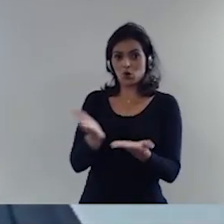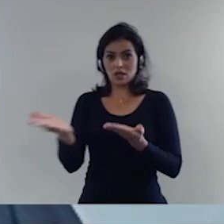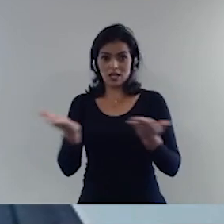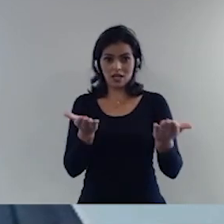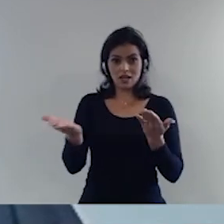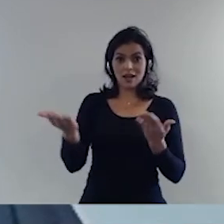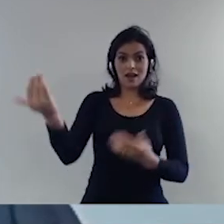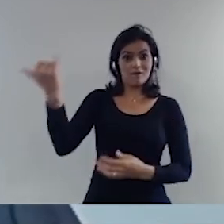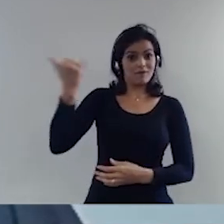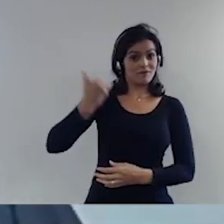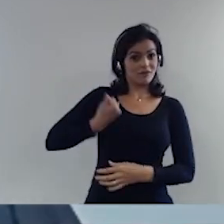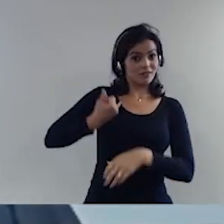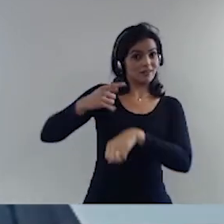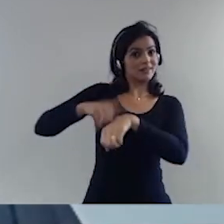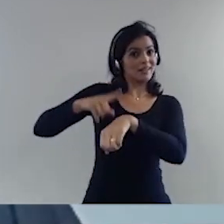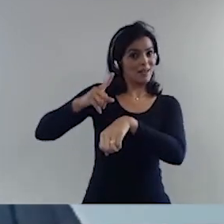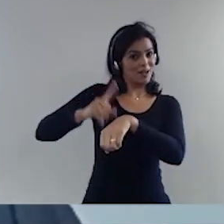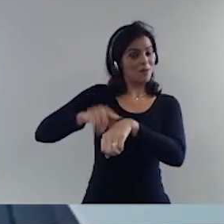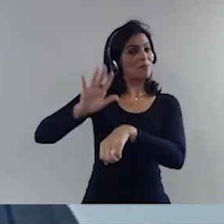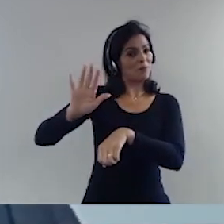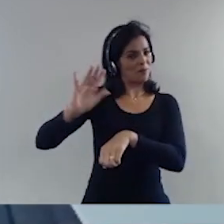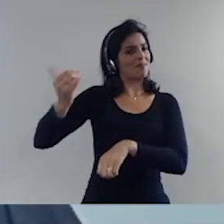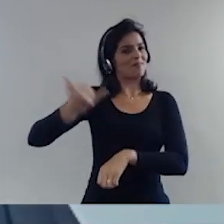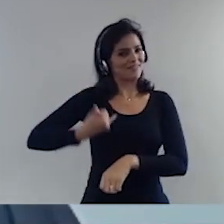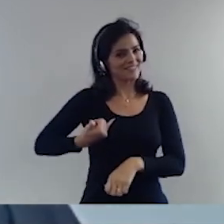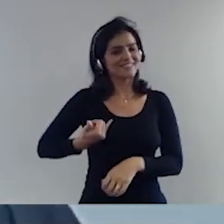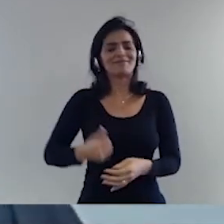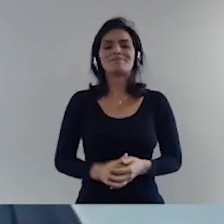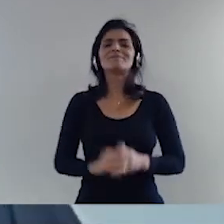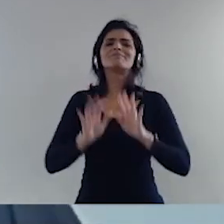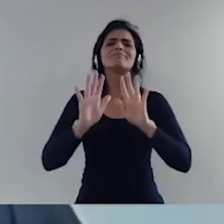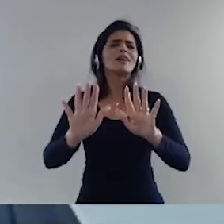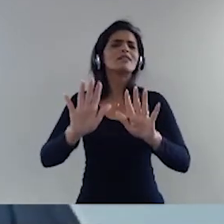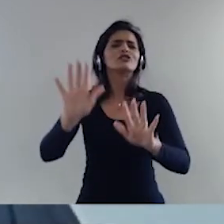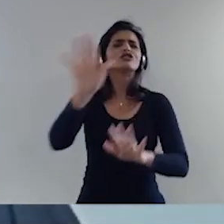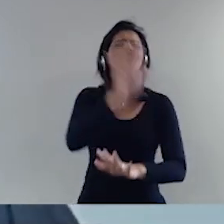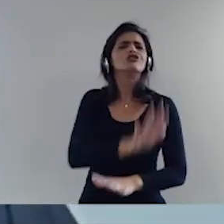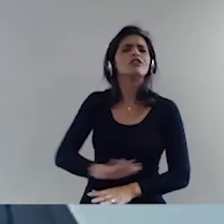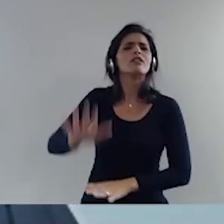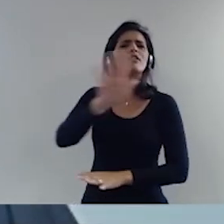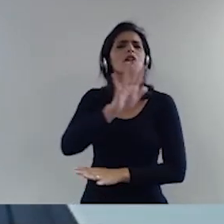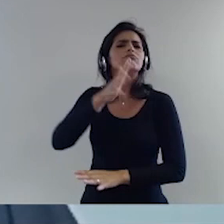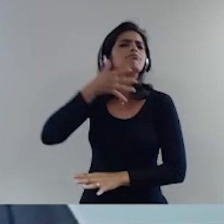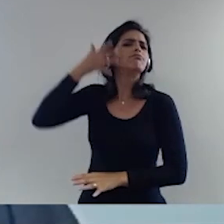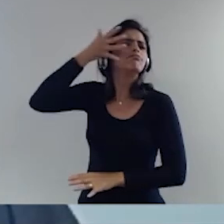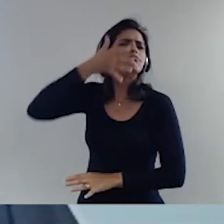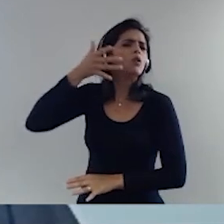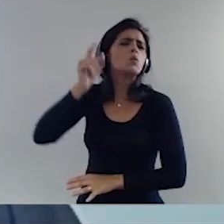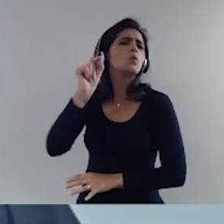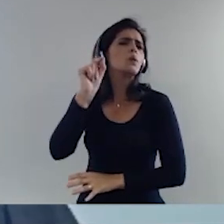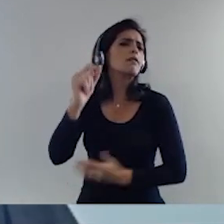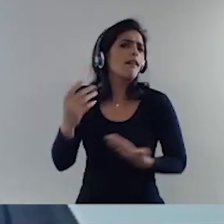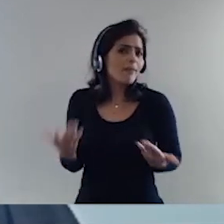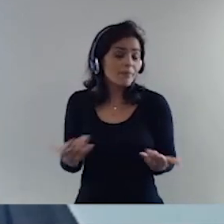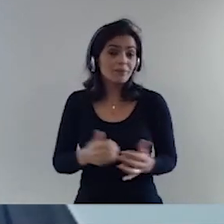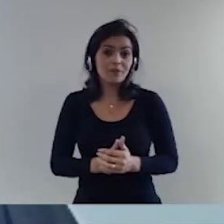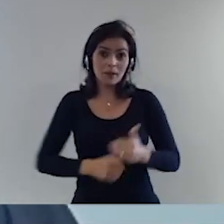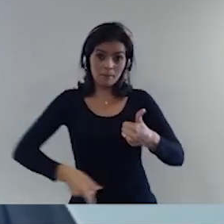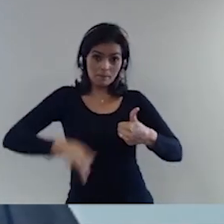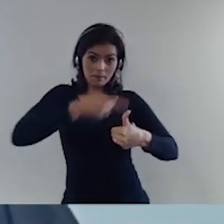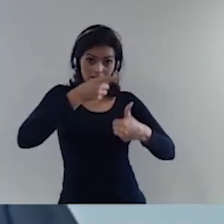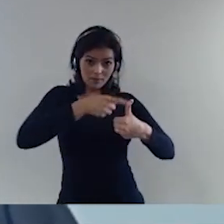moderadora me alerte se eu estiver passando do tempo. Mas, em linhas gerais, a ideia é a seguinte.